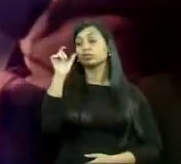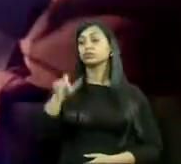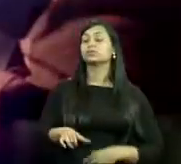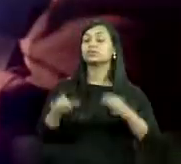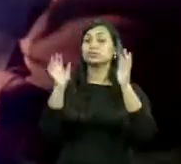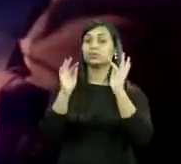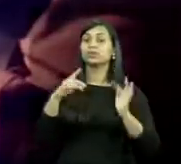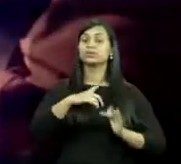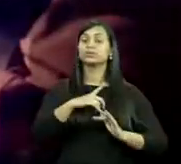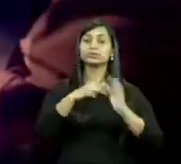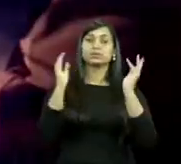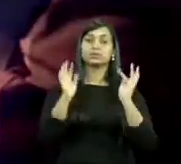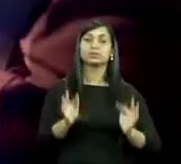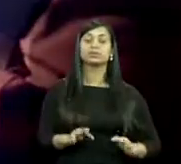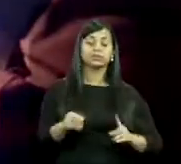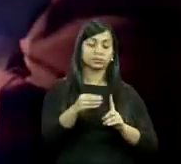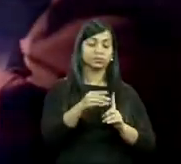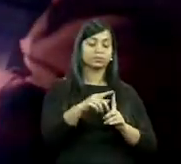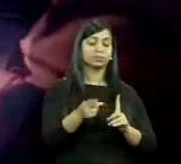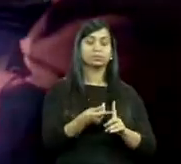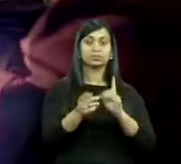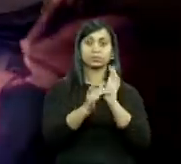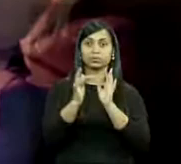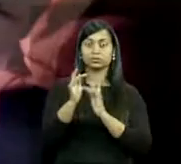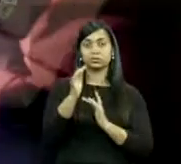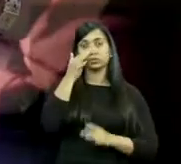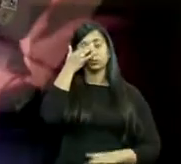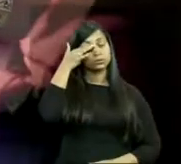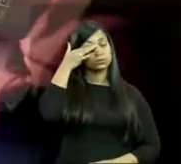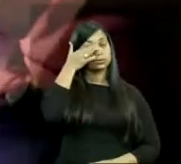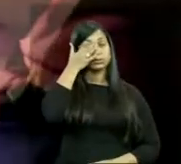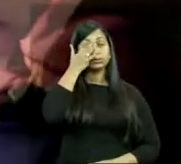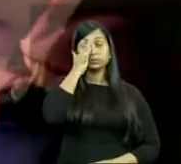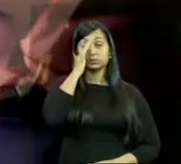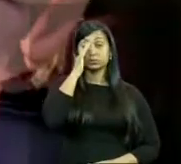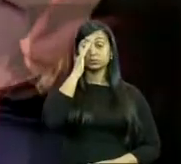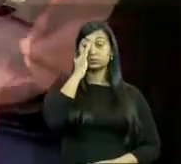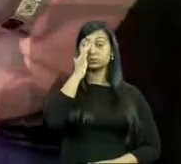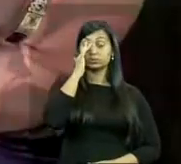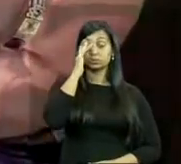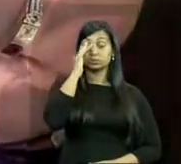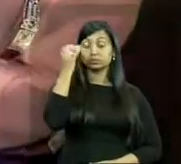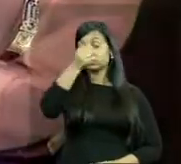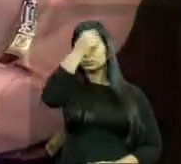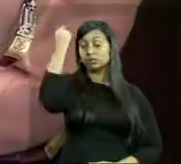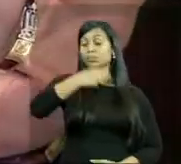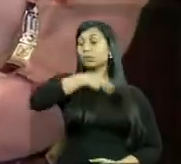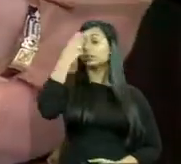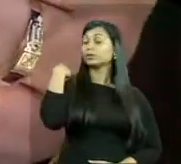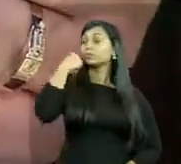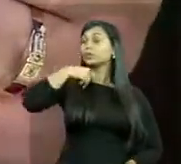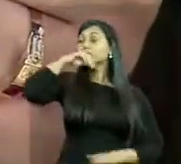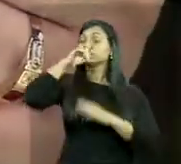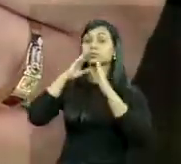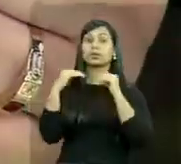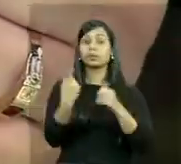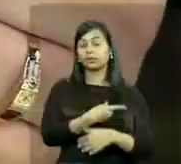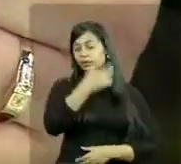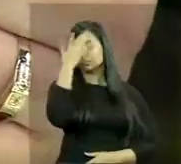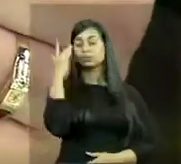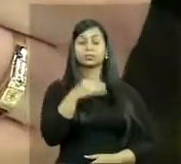convosco. Bendita sois vós entre as mulheres, e bendito é o fruto do vosso ventre, Jesus. Santa Maria, Mãe de Deus, rogai por